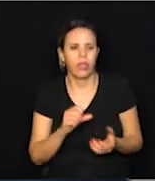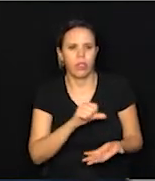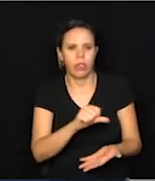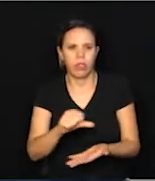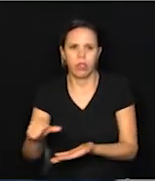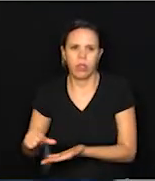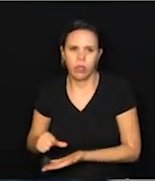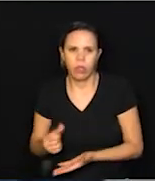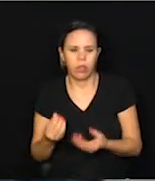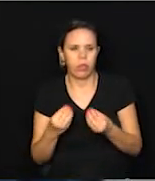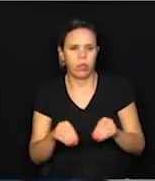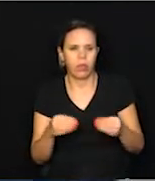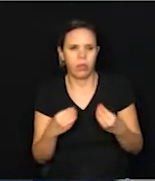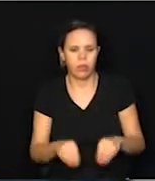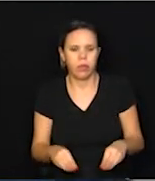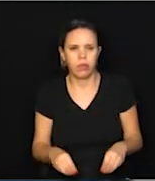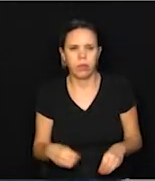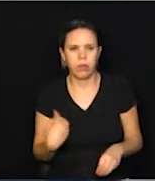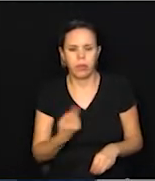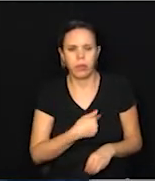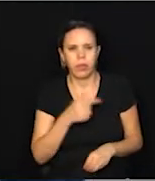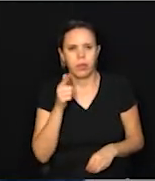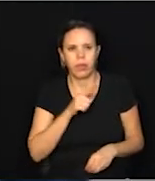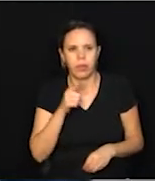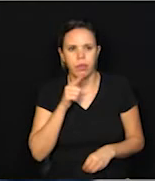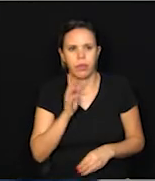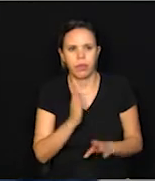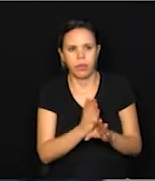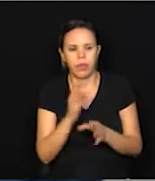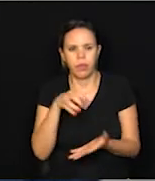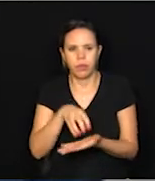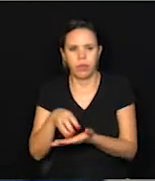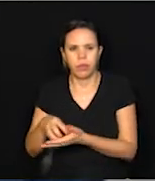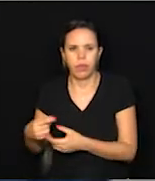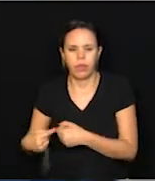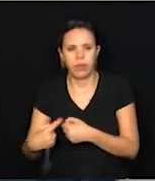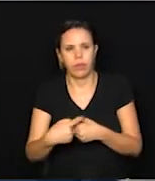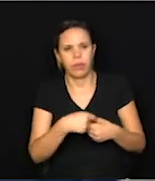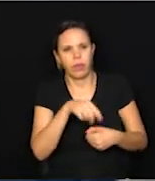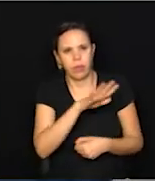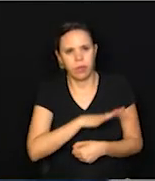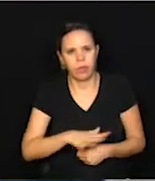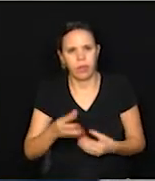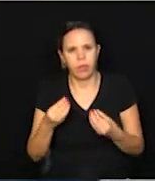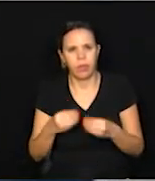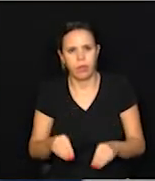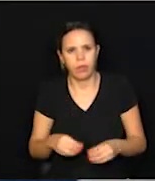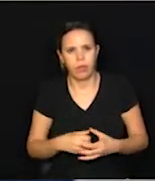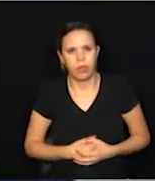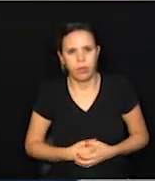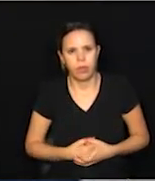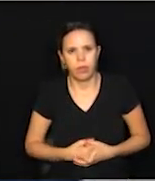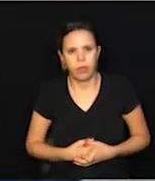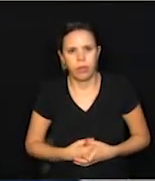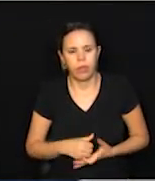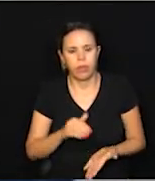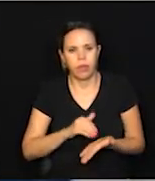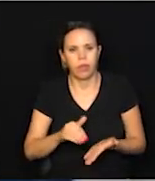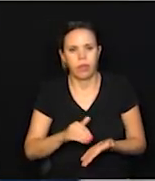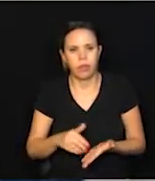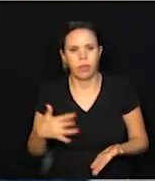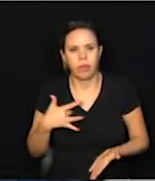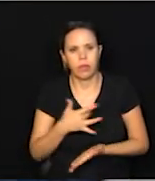mais afetadas. Sim. A gente consegue mapear dentro do município áreas mais afetadas. Então, a Secretaria de